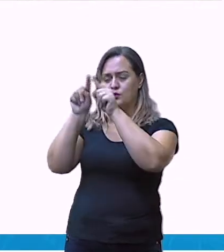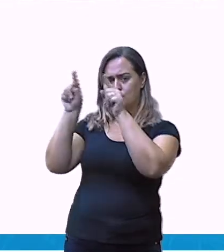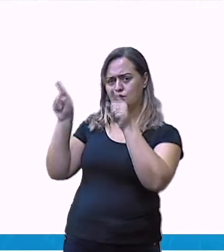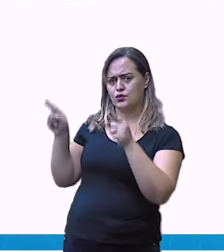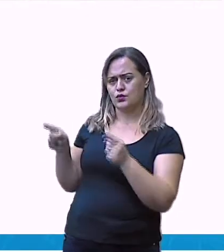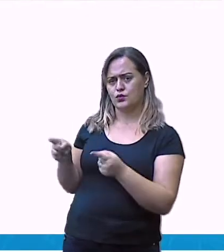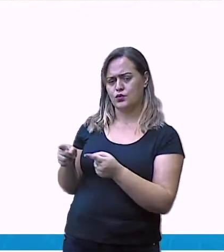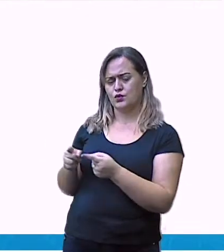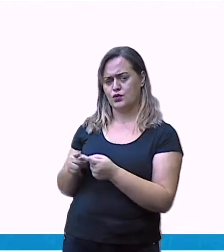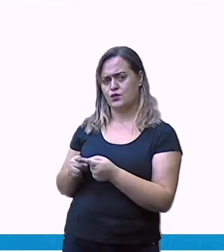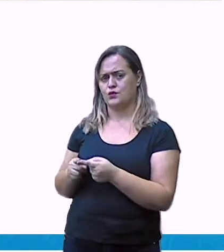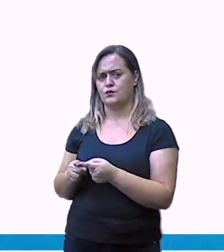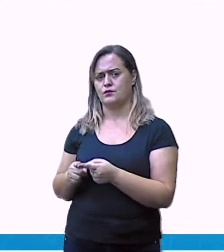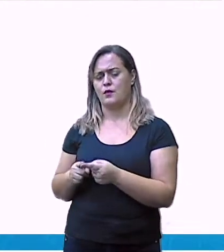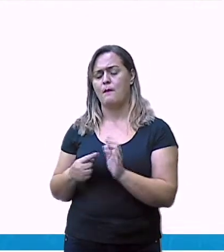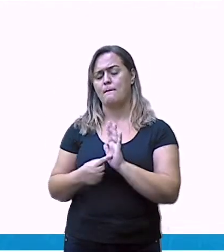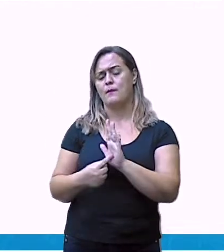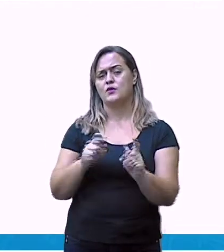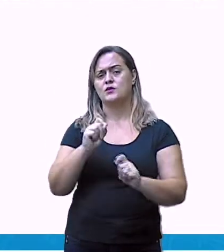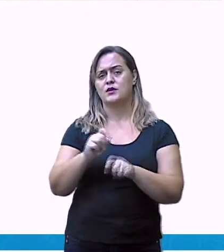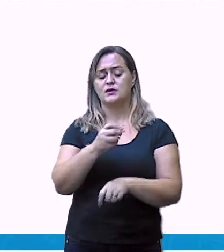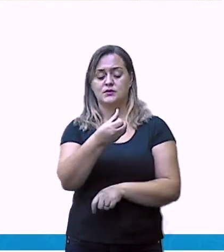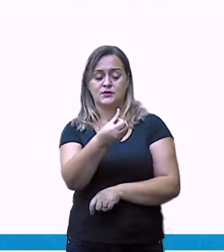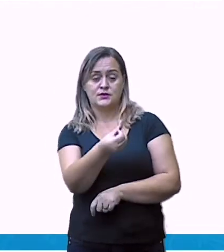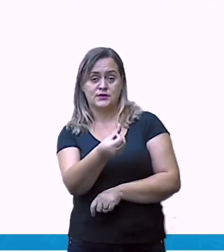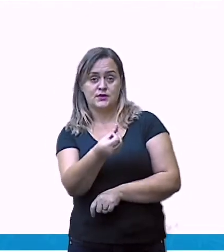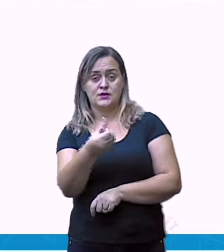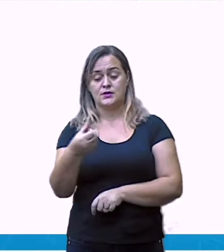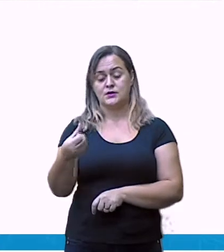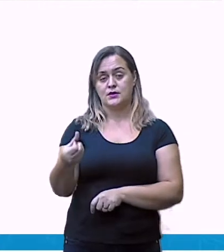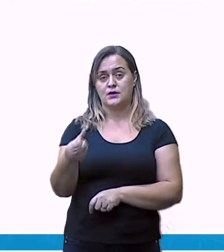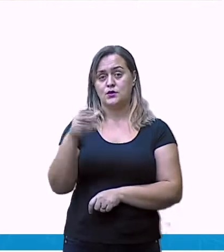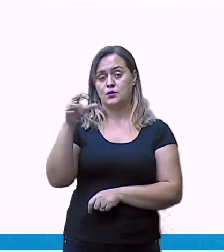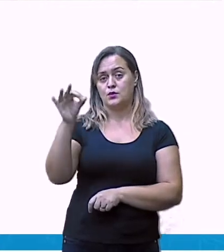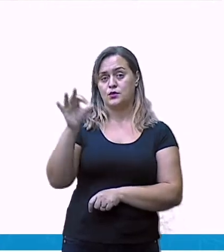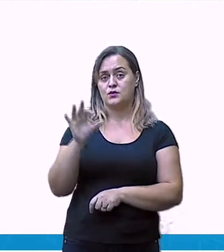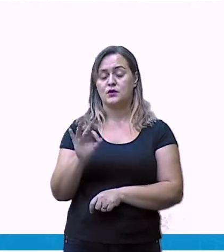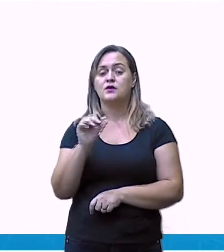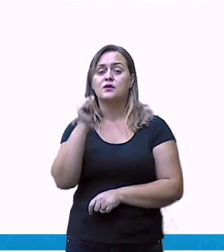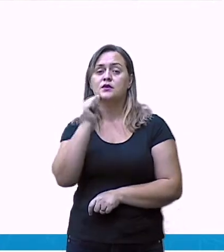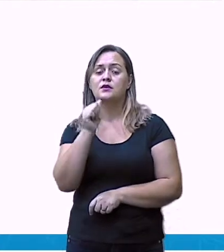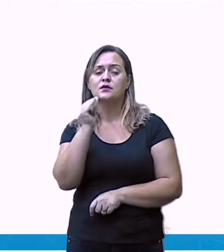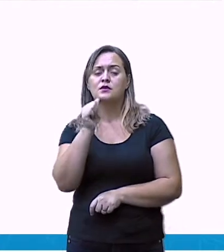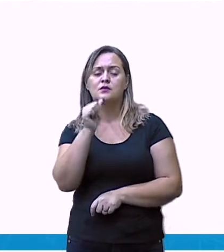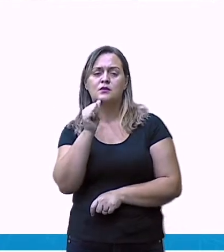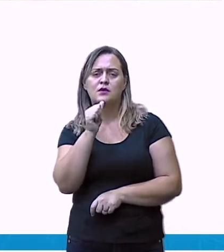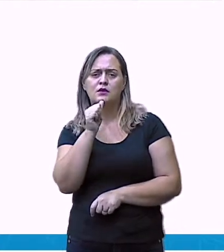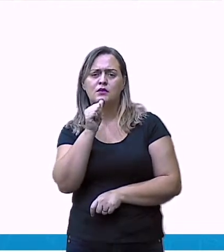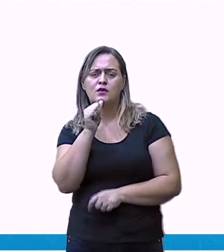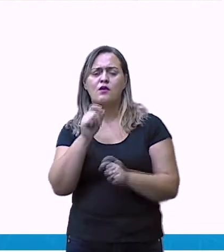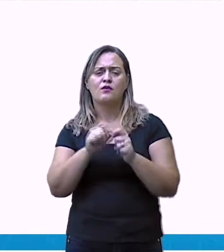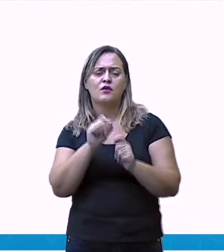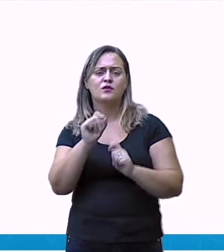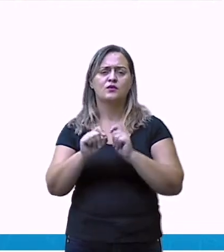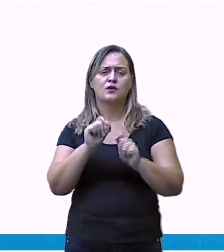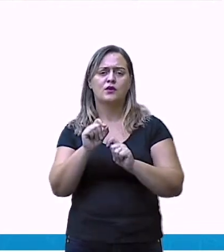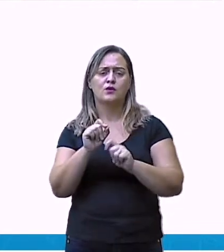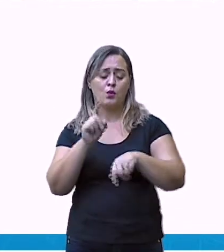66% dessas meninas, elas fazem o quê? Quanto tempo do seu dia você dedica aos